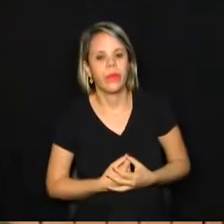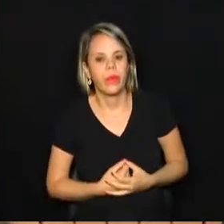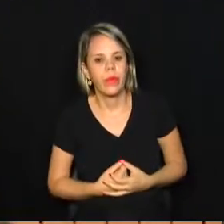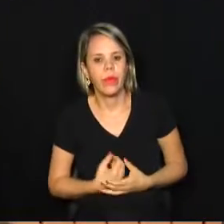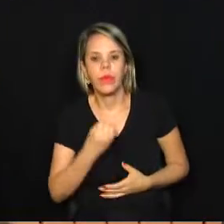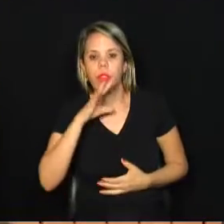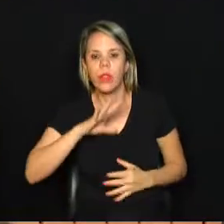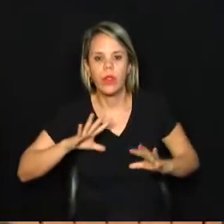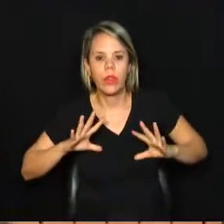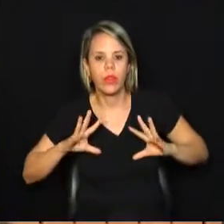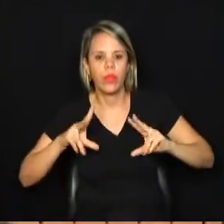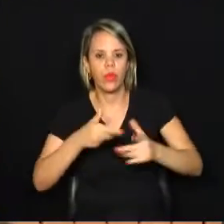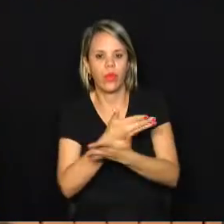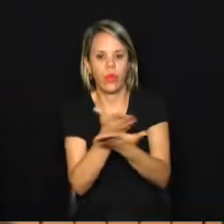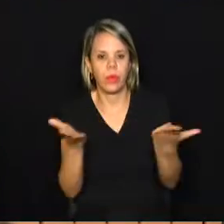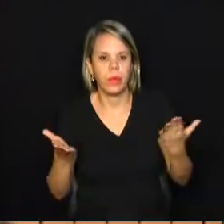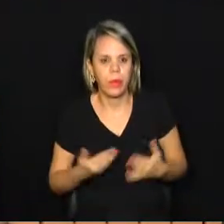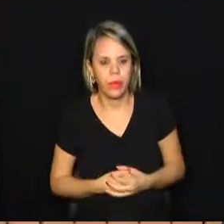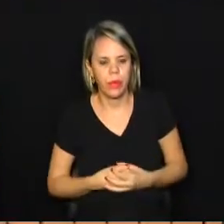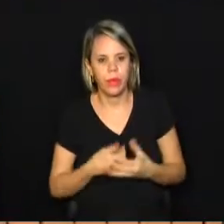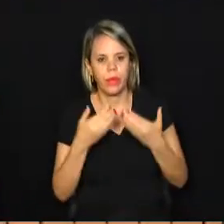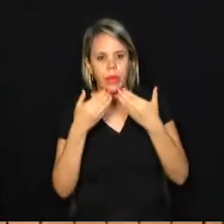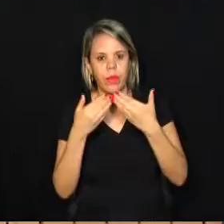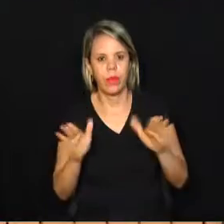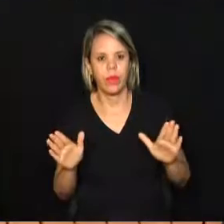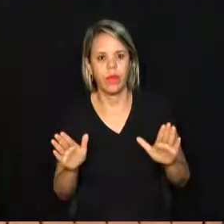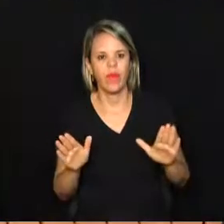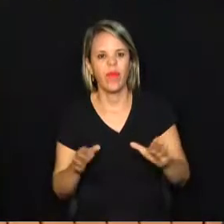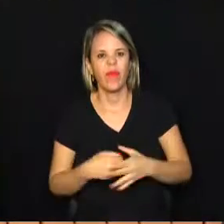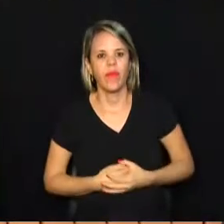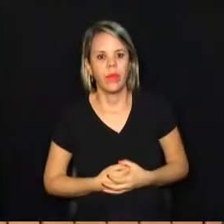Boa tarde a todos. Declaro